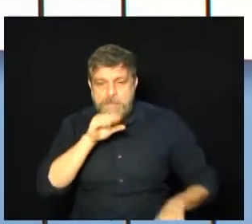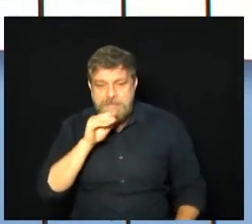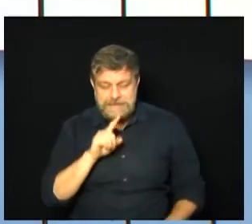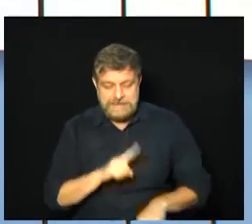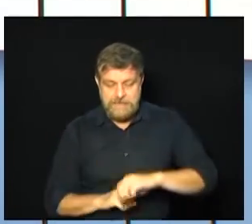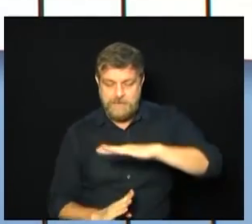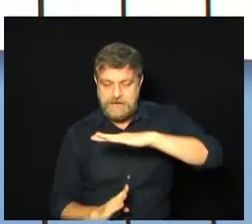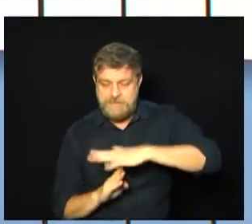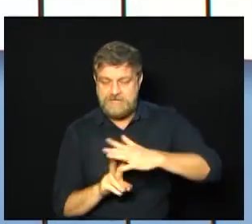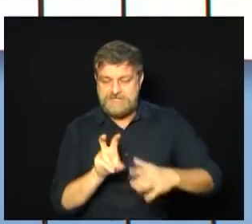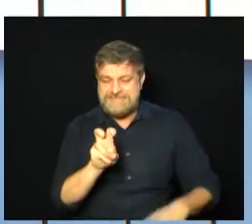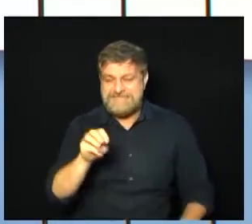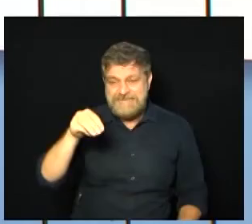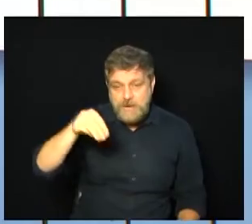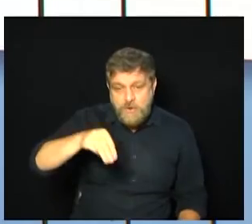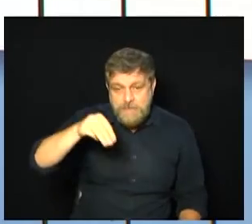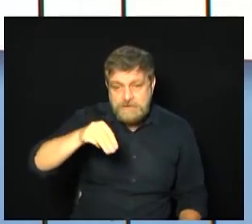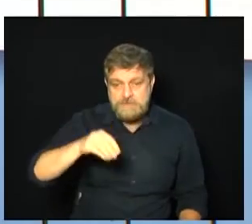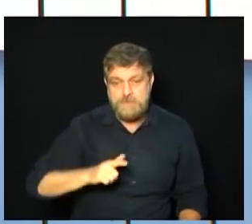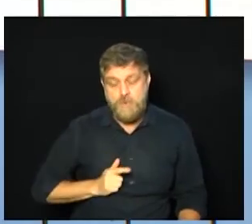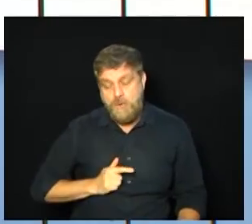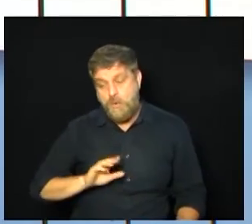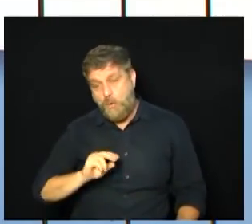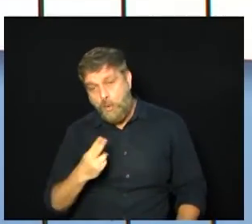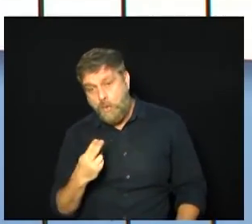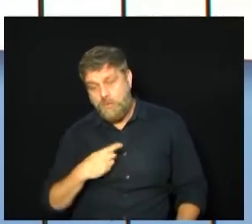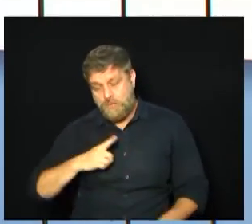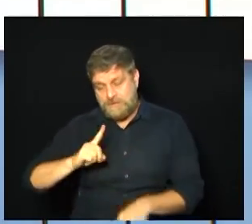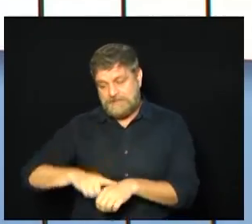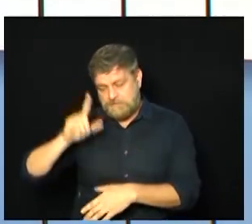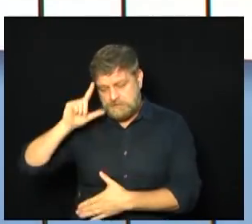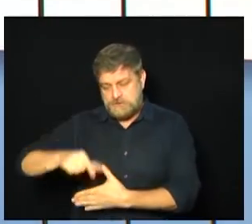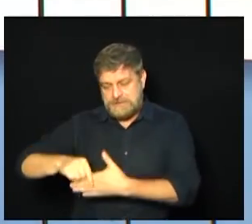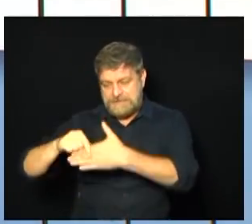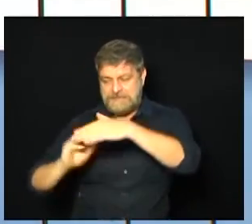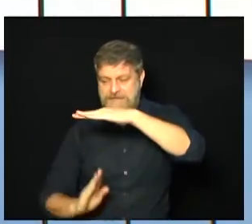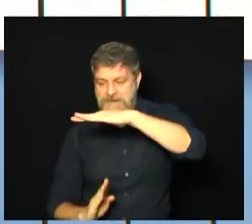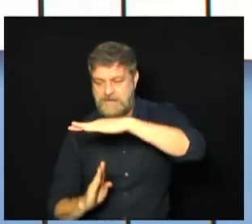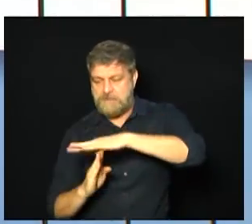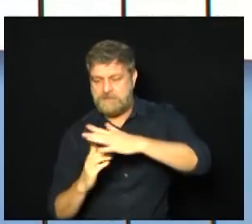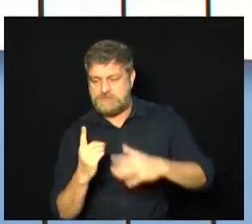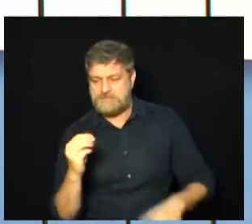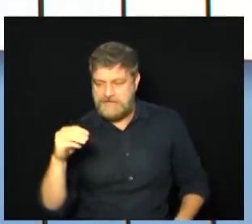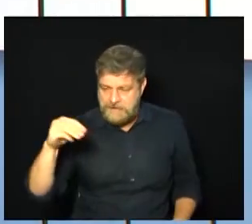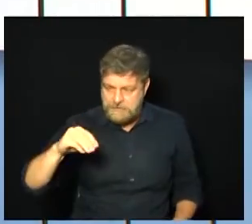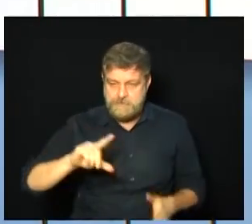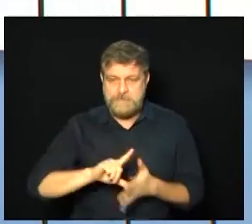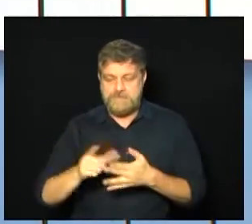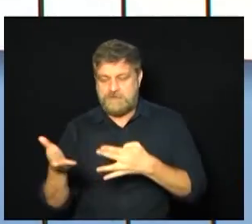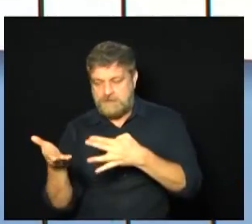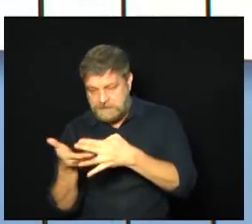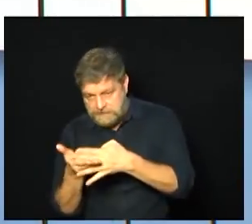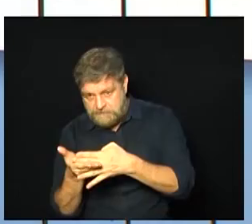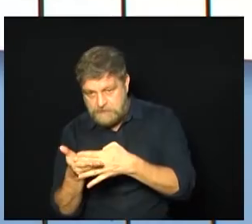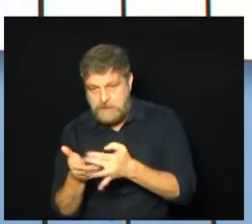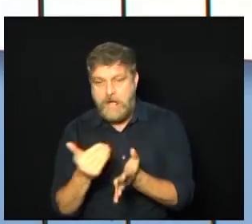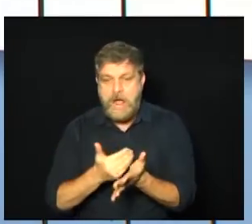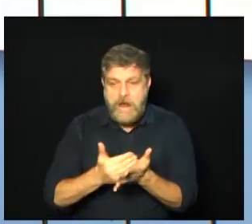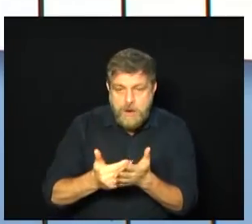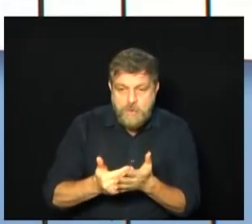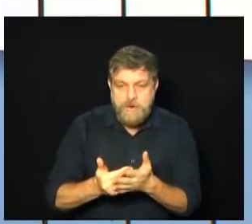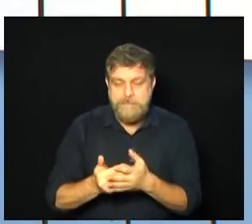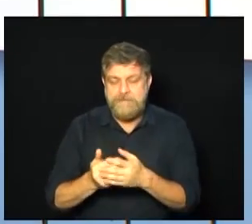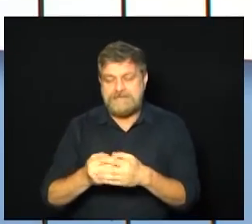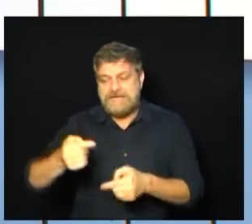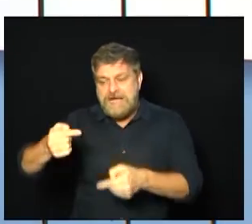5 minutos. Se for pedido tempo de liderança, esse tempo é de até 10 minutos. Depois do intervalo regimental, aí então